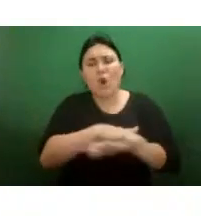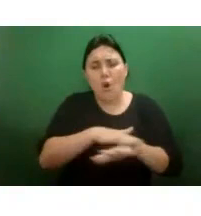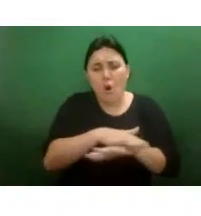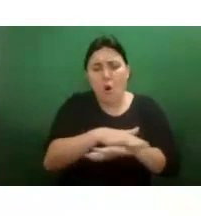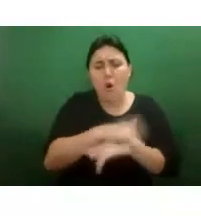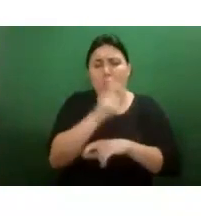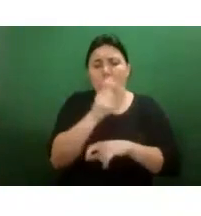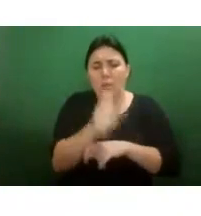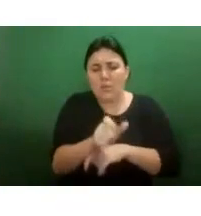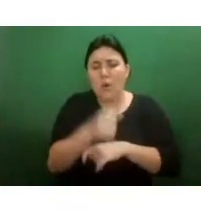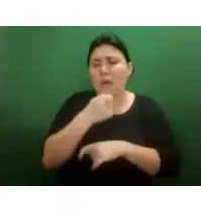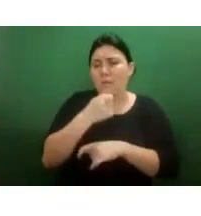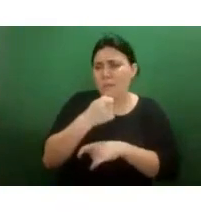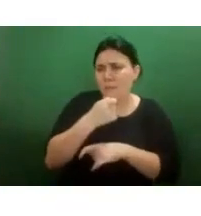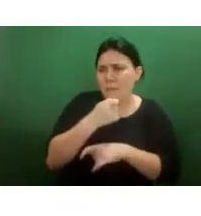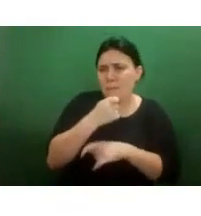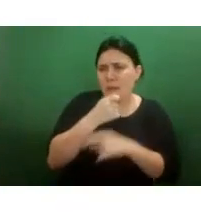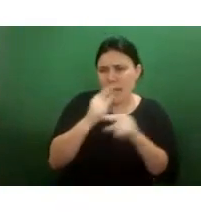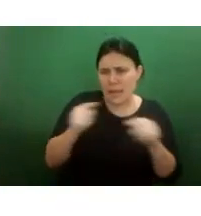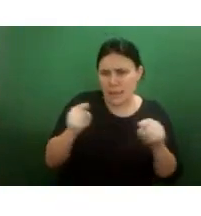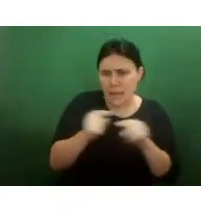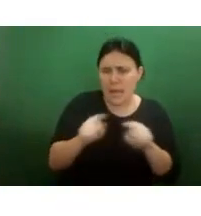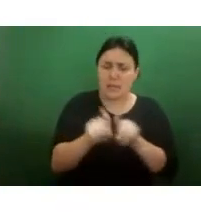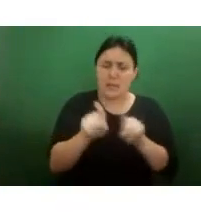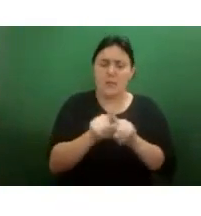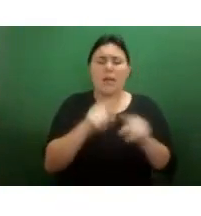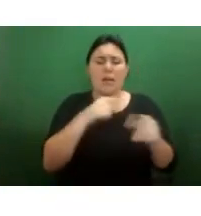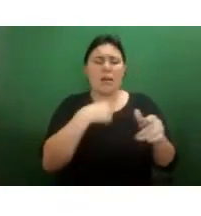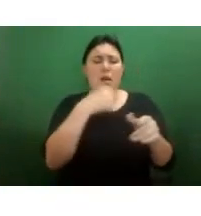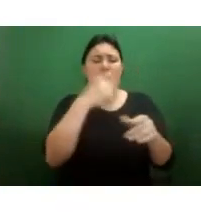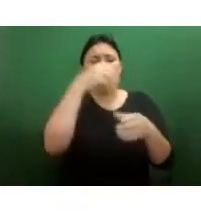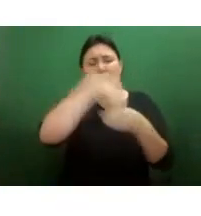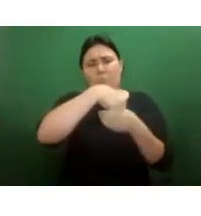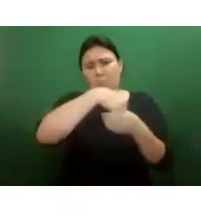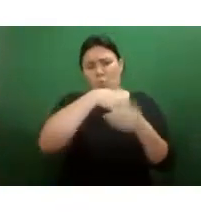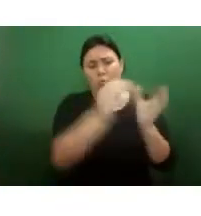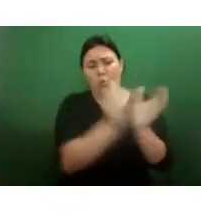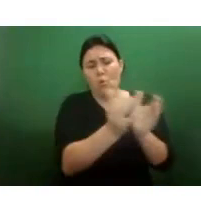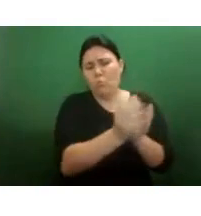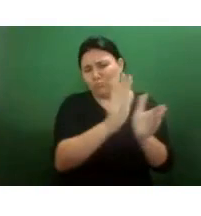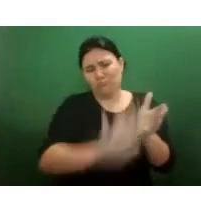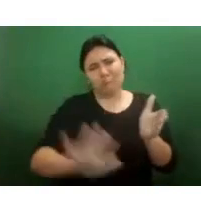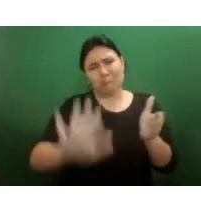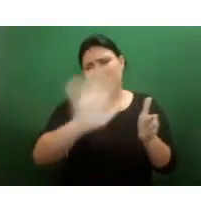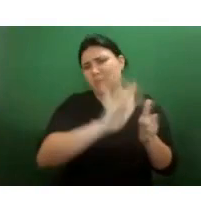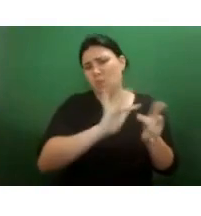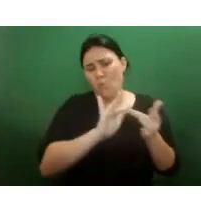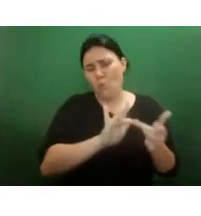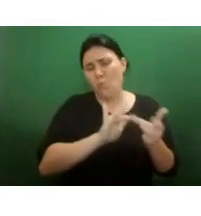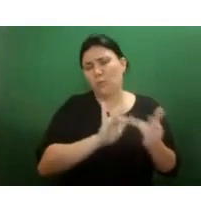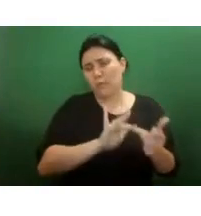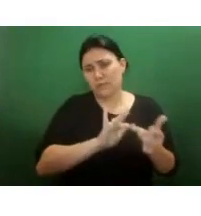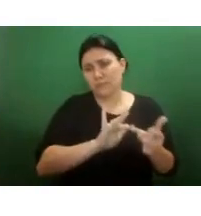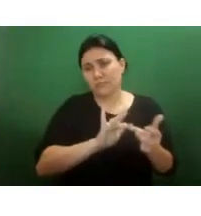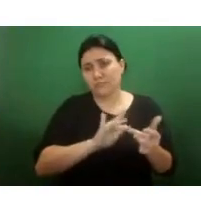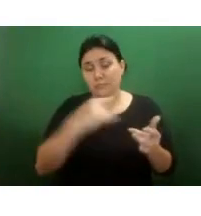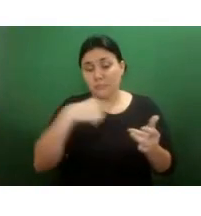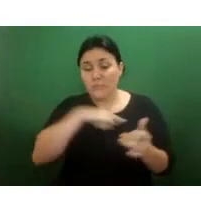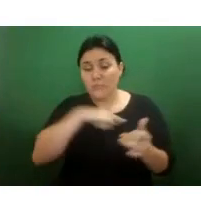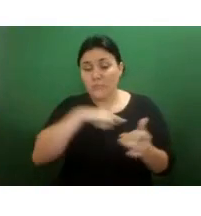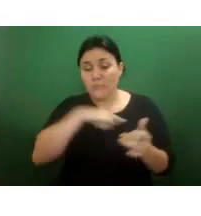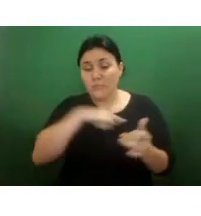os coreógrafos, né, com componentes da escola de samba. Então, como nós tínhamos uma